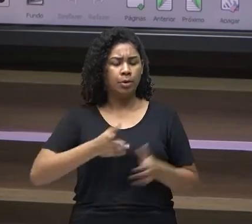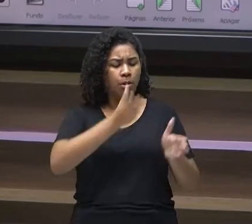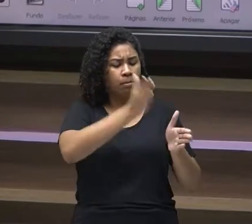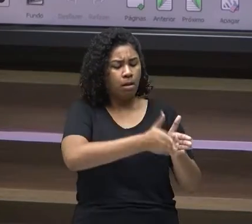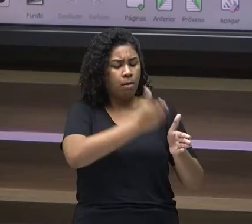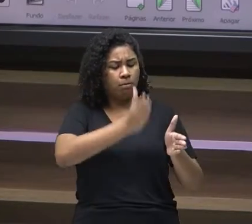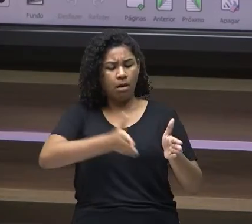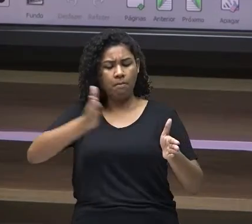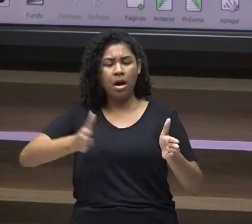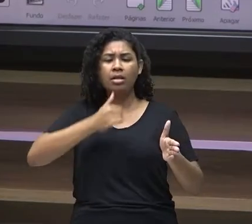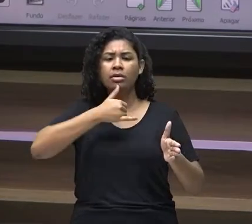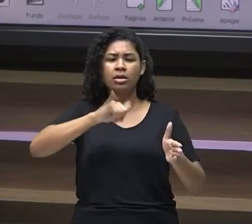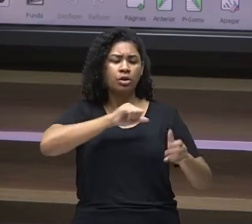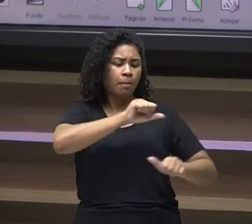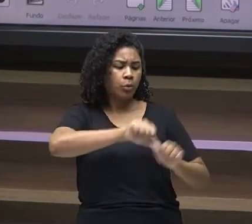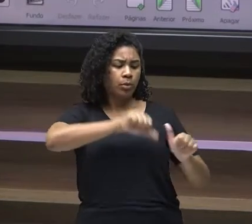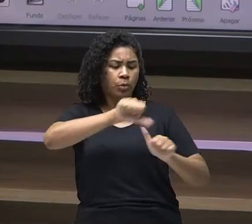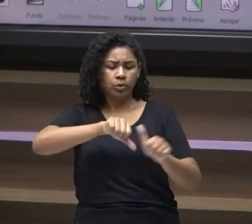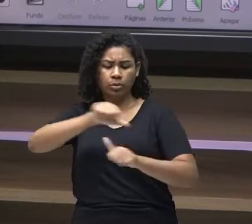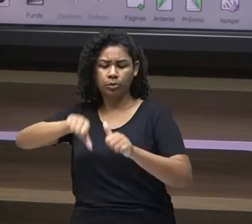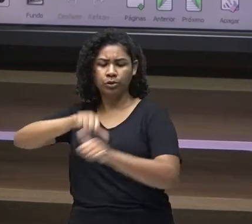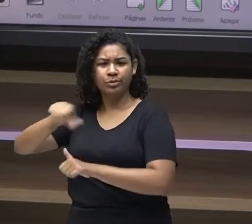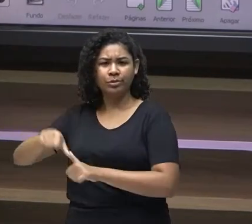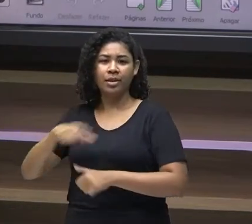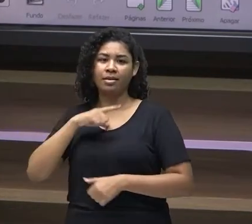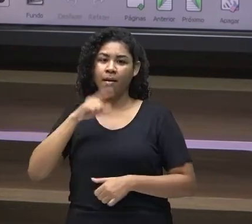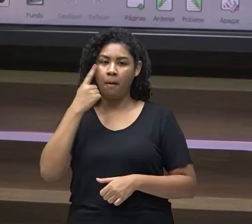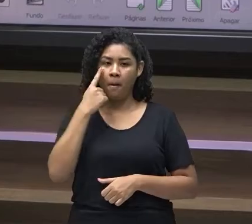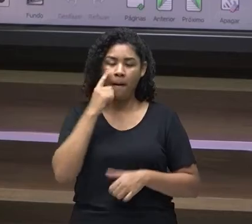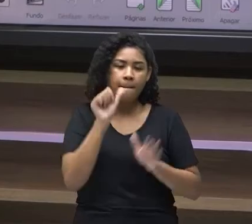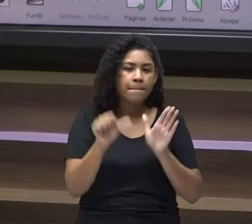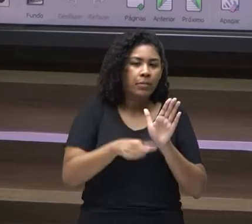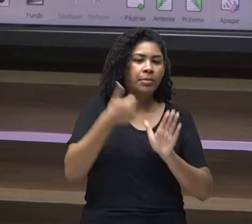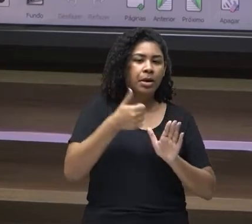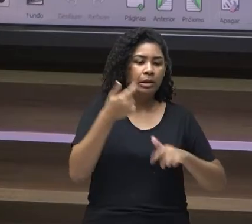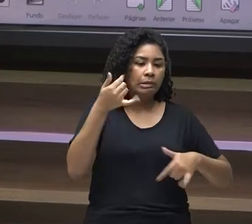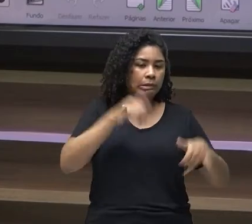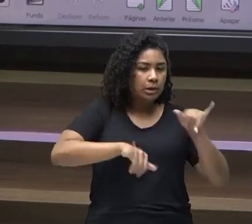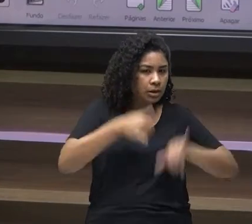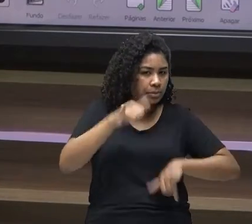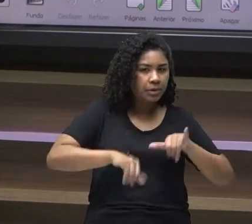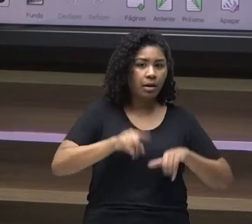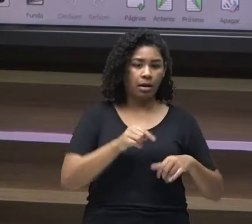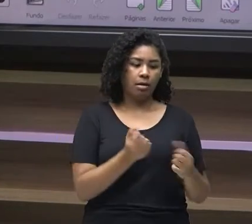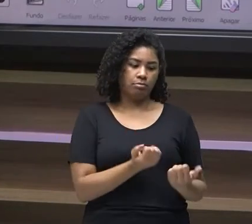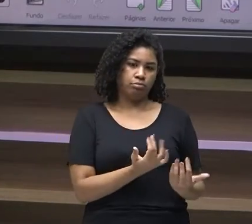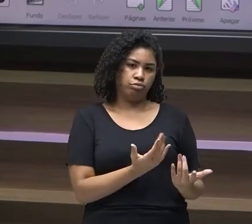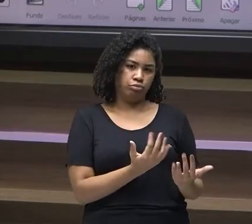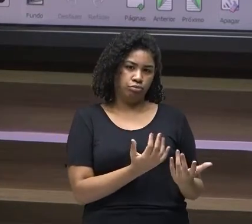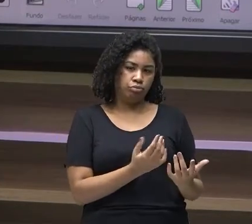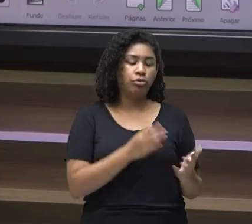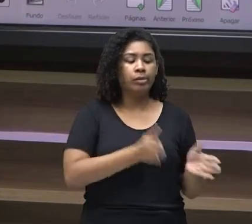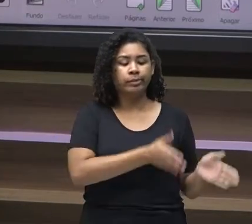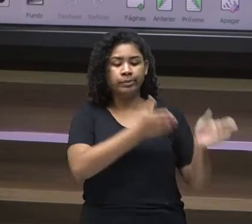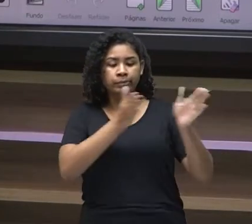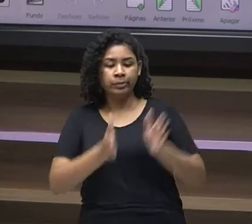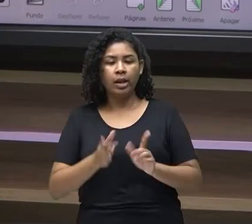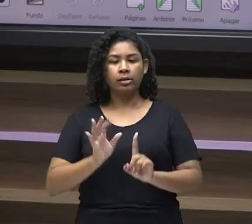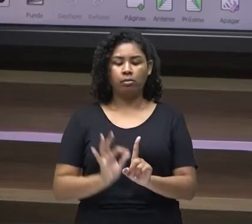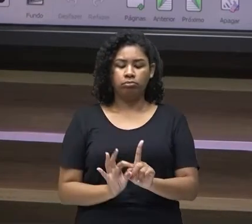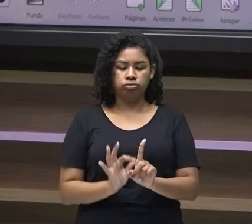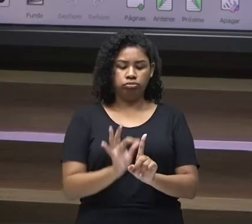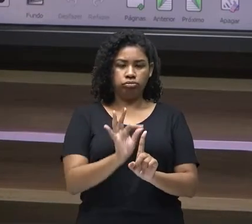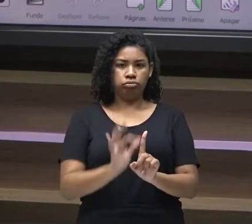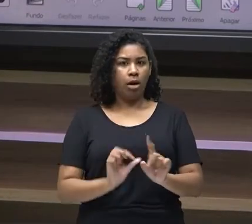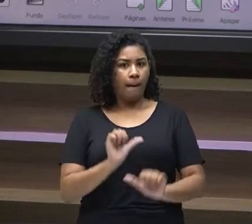de energia. Tem primeiro energia química, que é a queima do combustível, tem energia térmica, que é justamente essa mudança